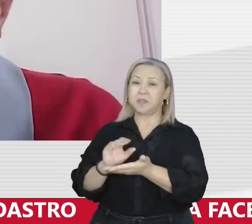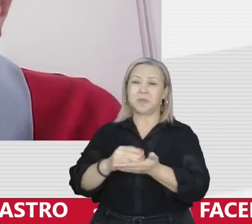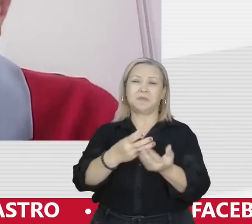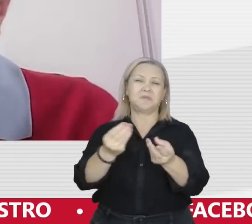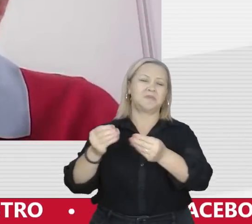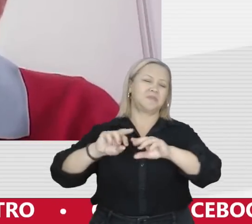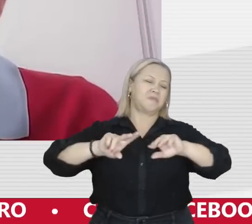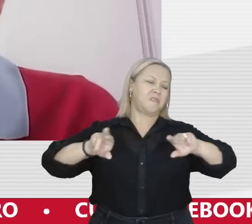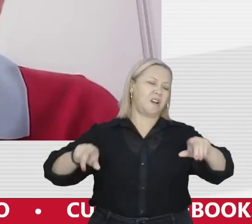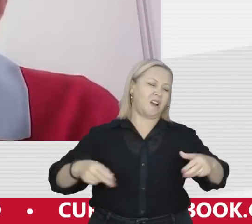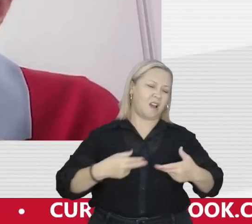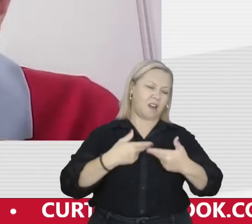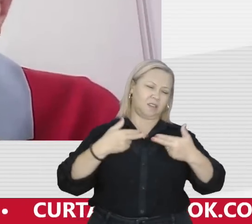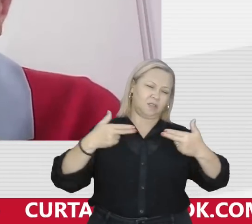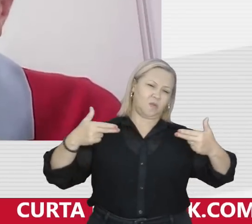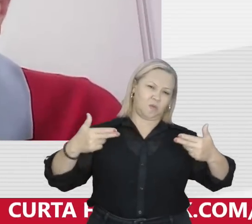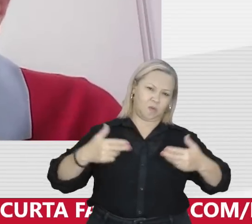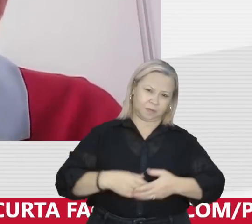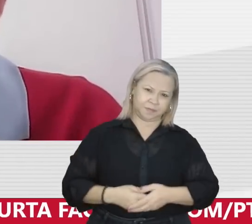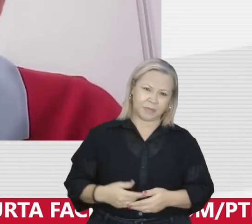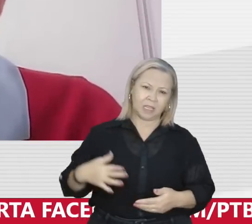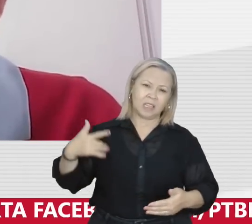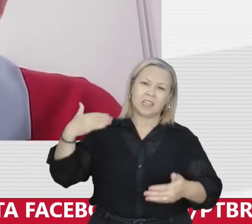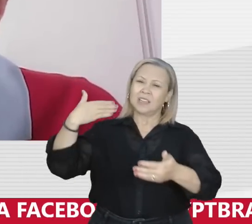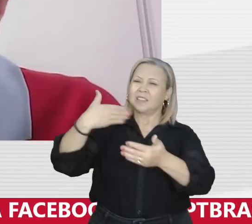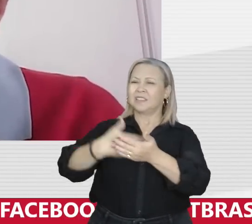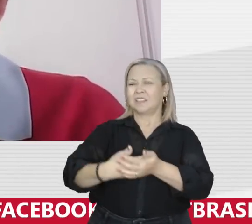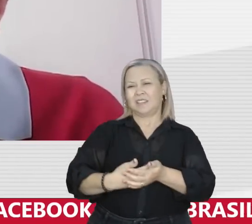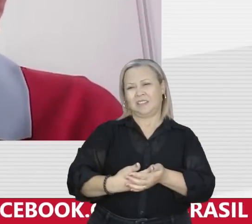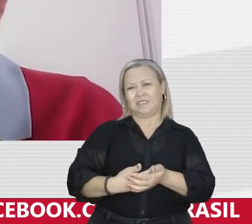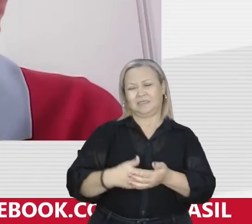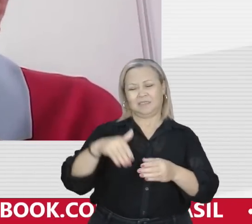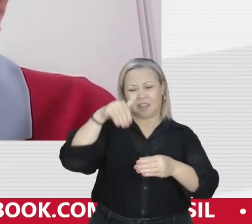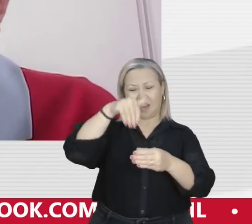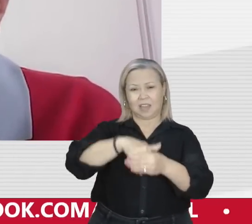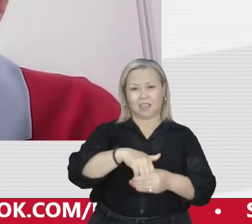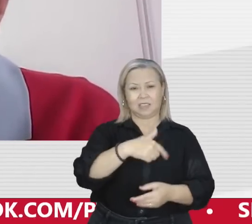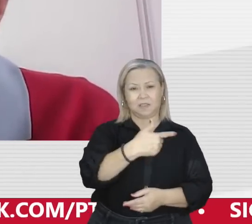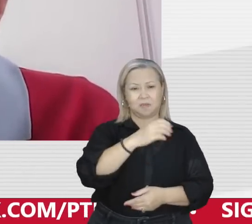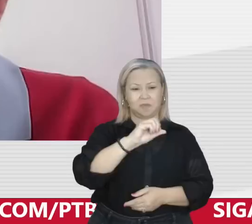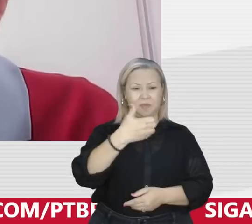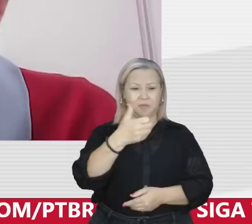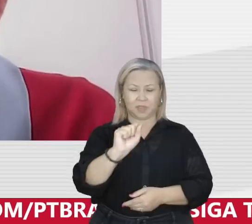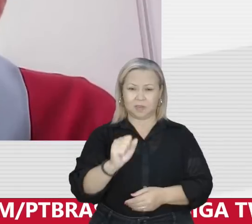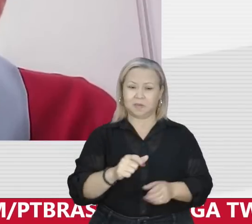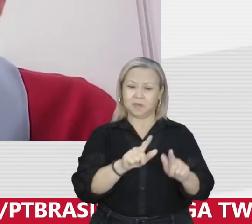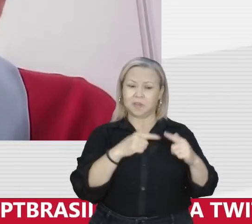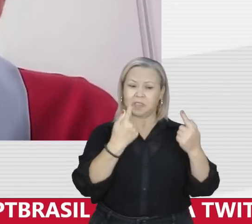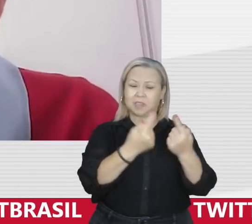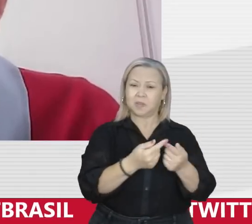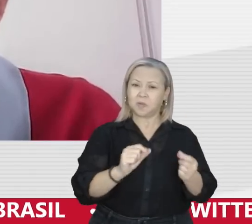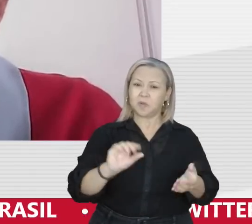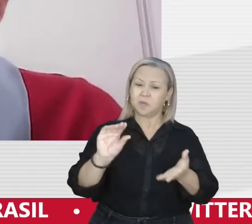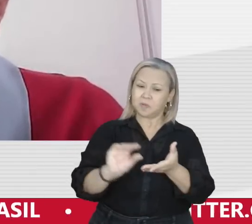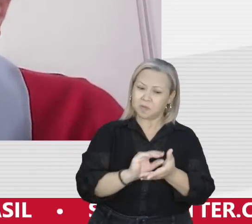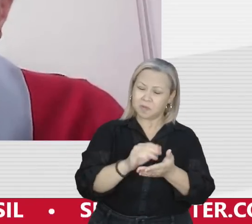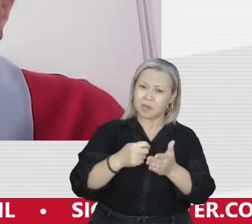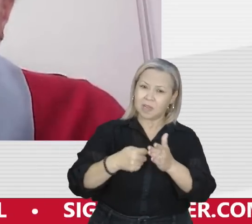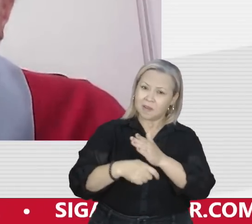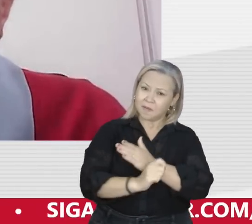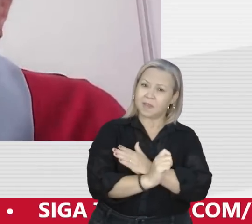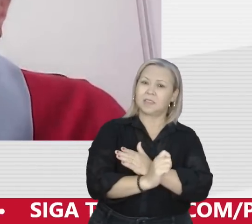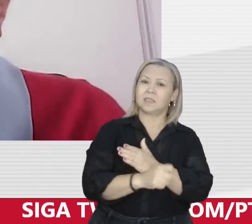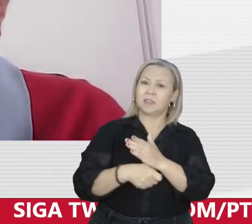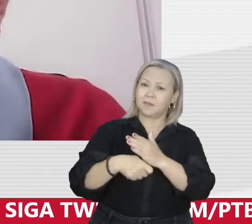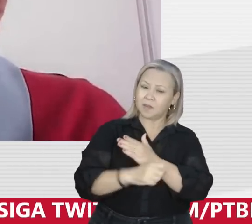coisa, né? Desde a eleição de 18. Essa turma ajudou a financiar ilegalmente a máquina